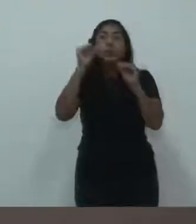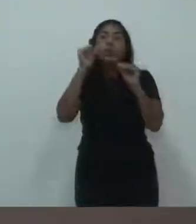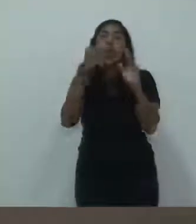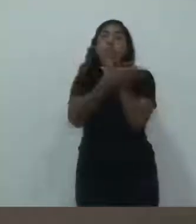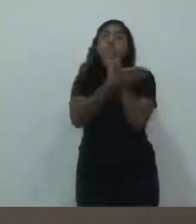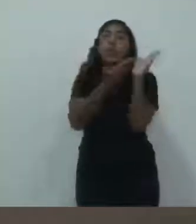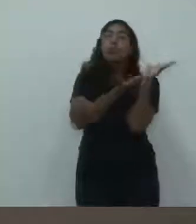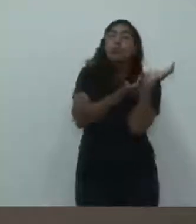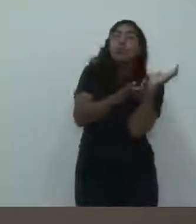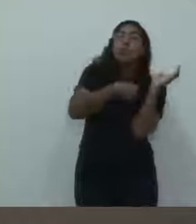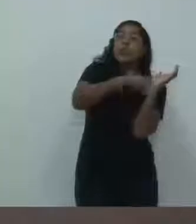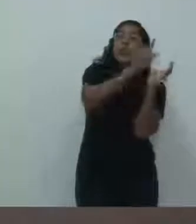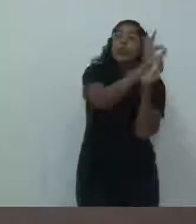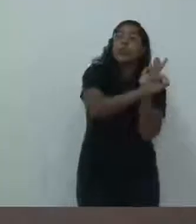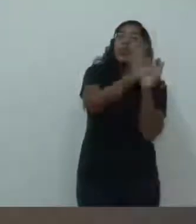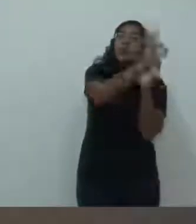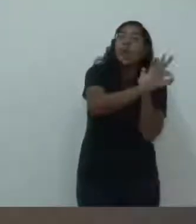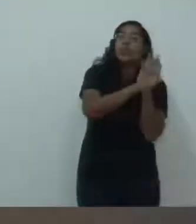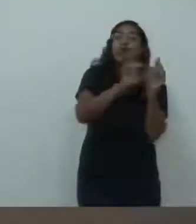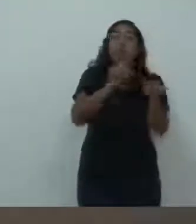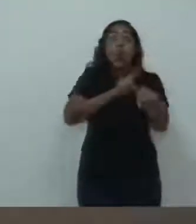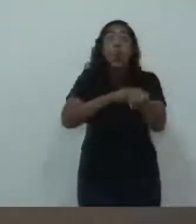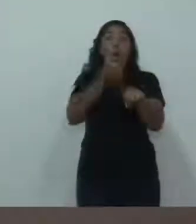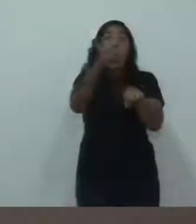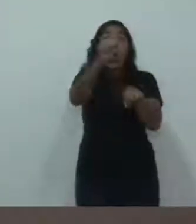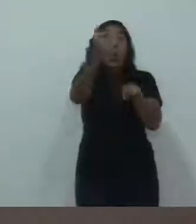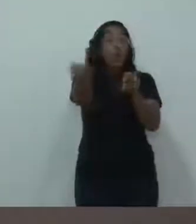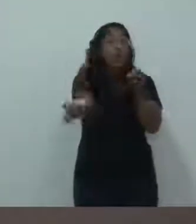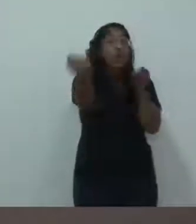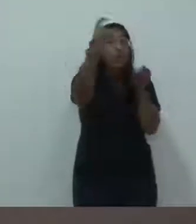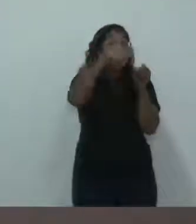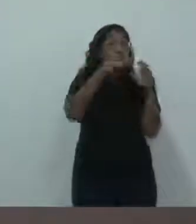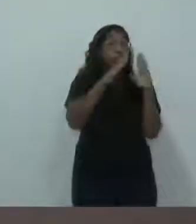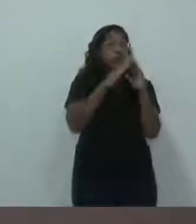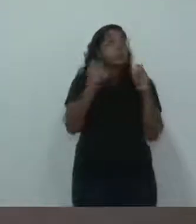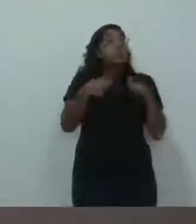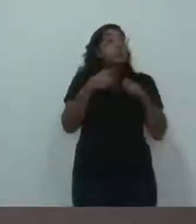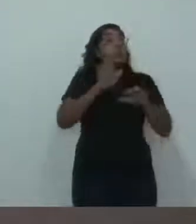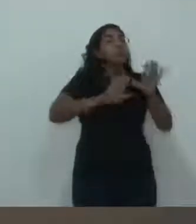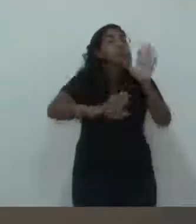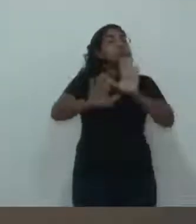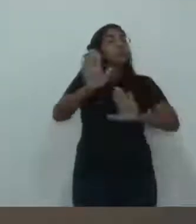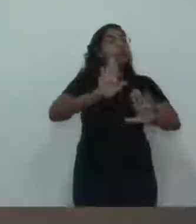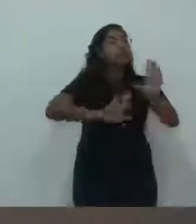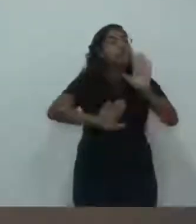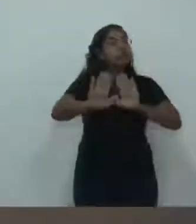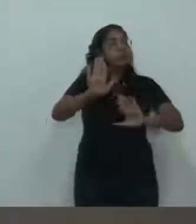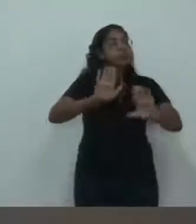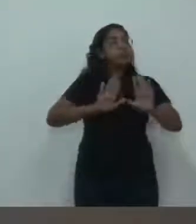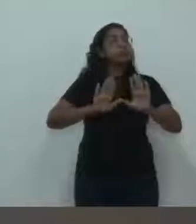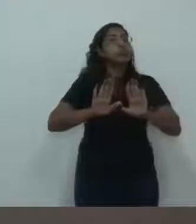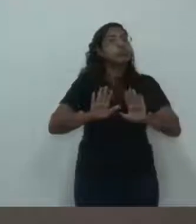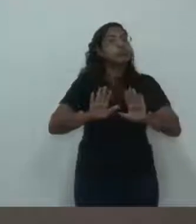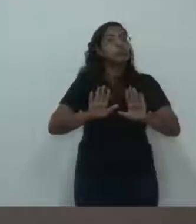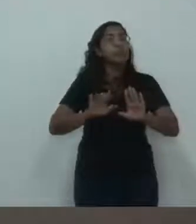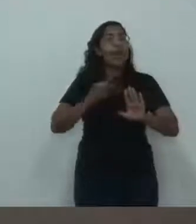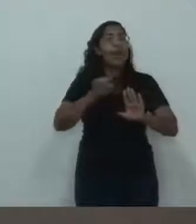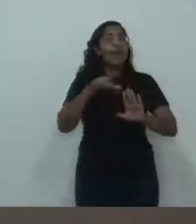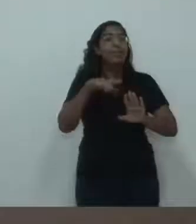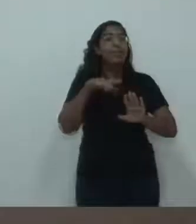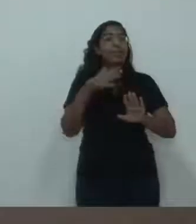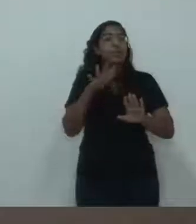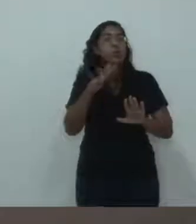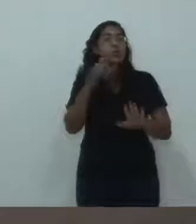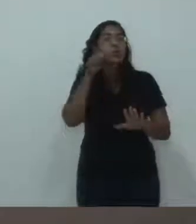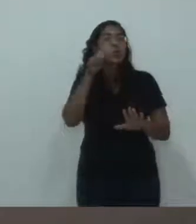para a faculdade. E às 11 da noite, no retorno, precisa de um cuidado. Então, ali são são 12